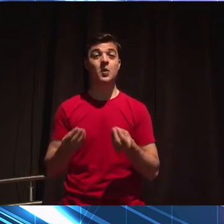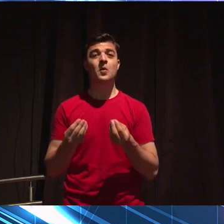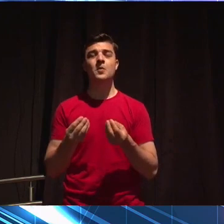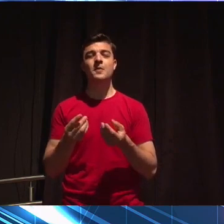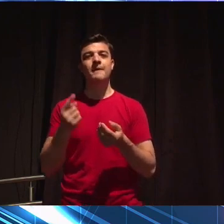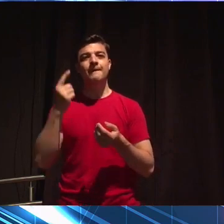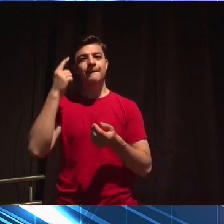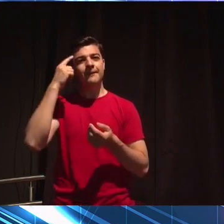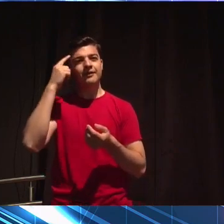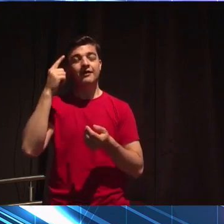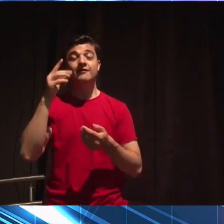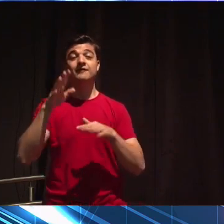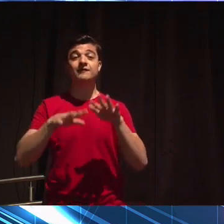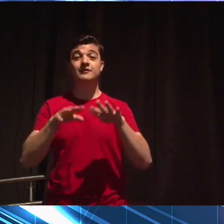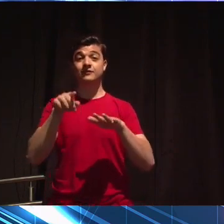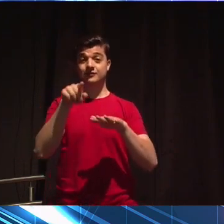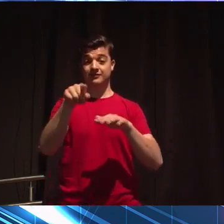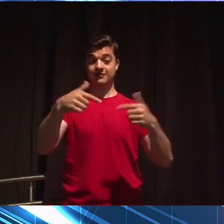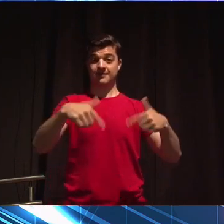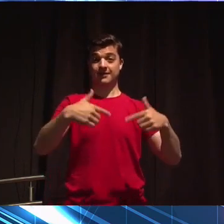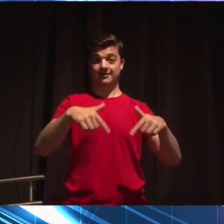não consegue rodar as aplicações?